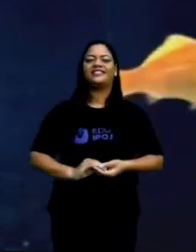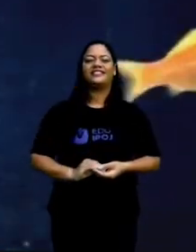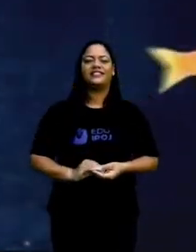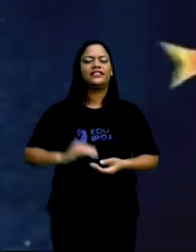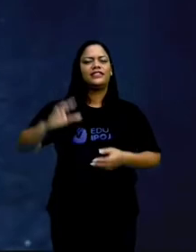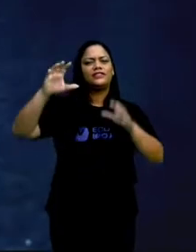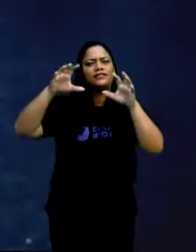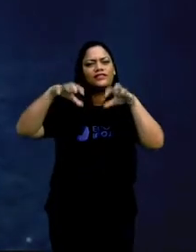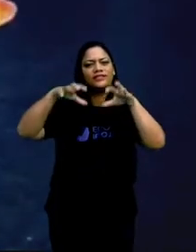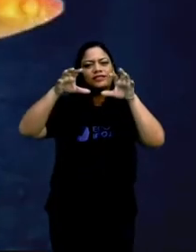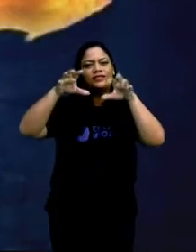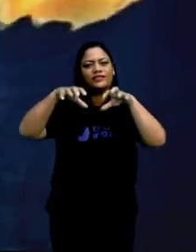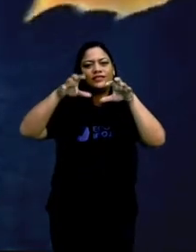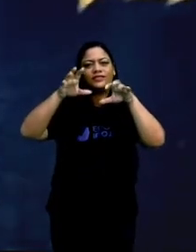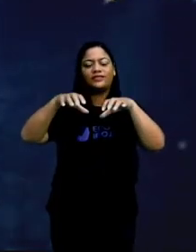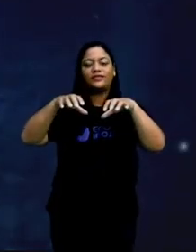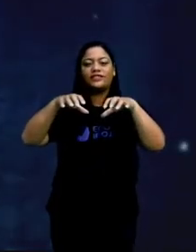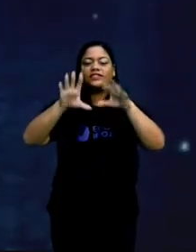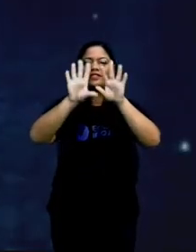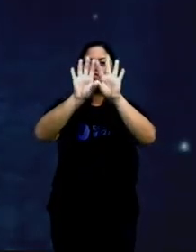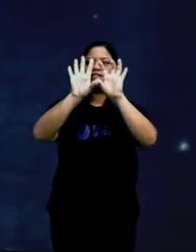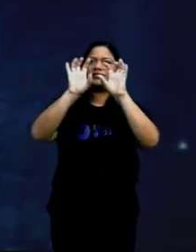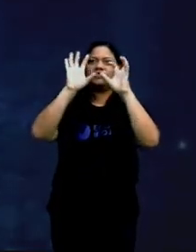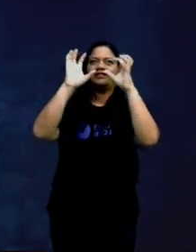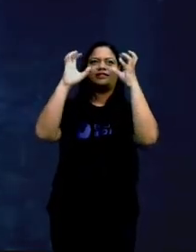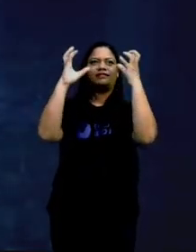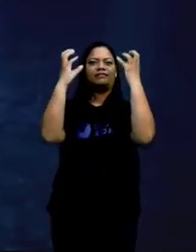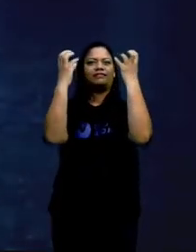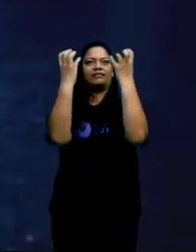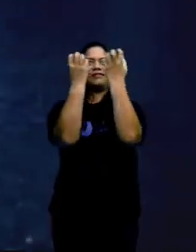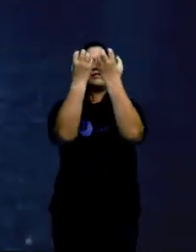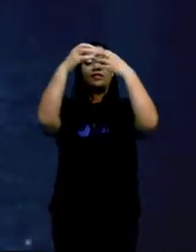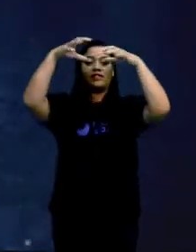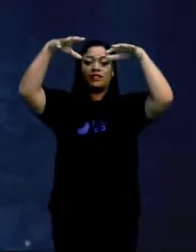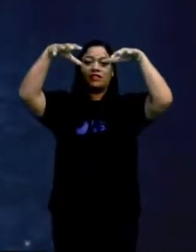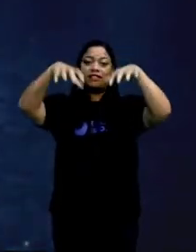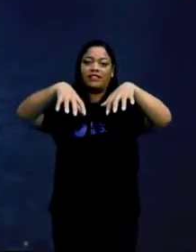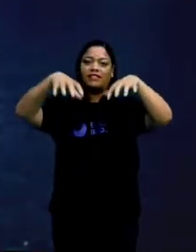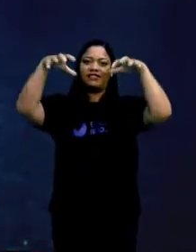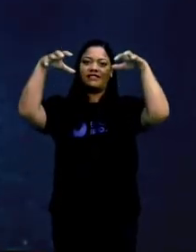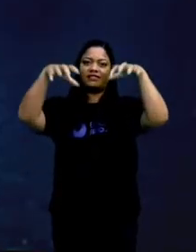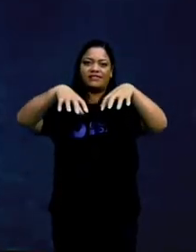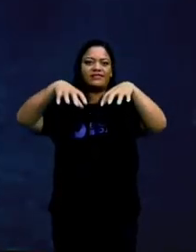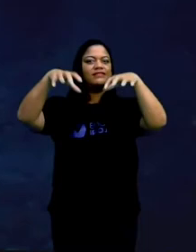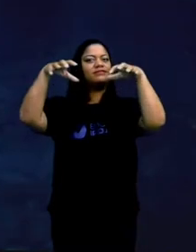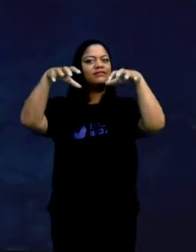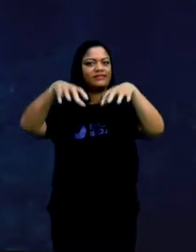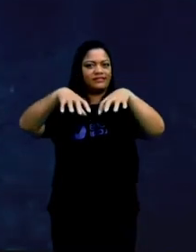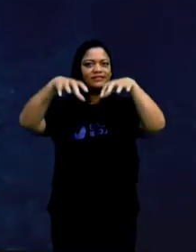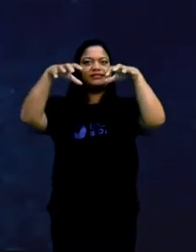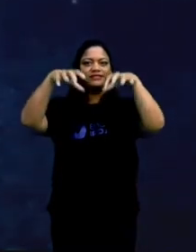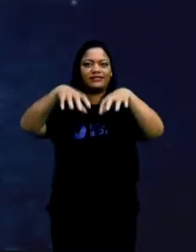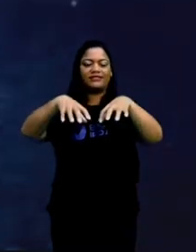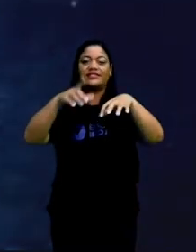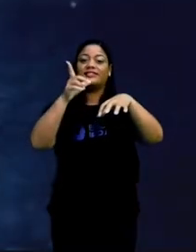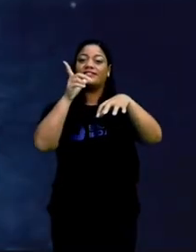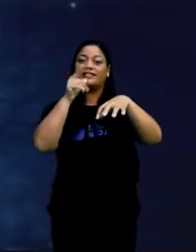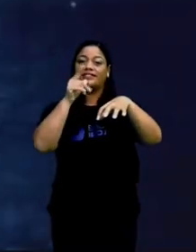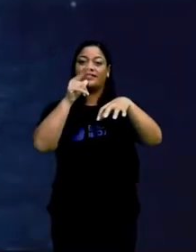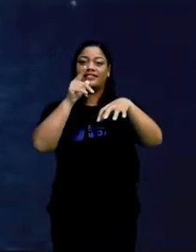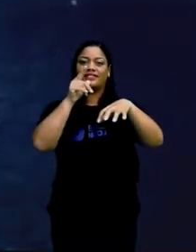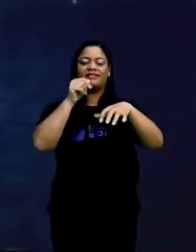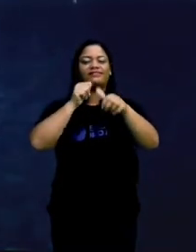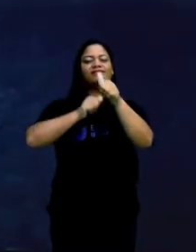Quando chove vira nuvem e despenca lá do céu. Quando cai no chão é água